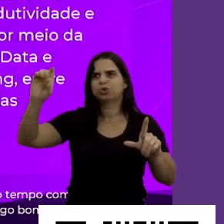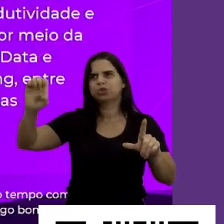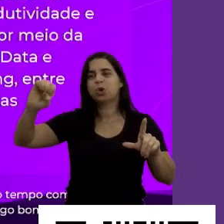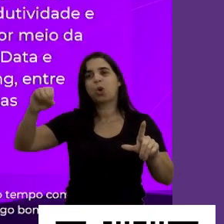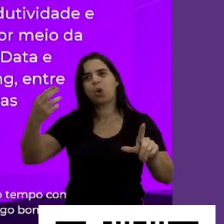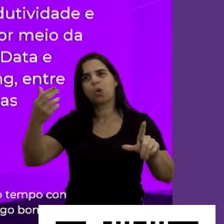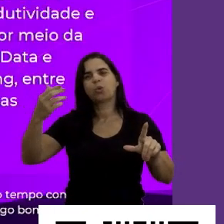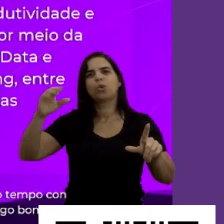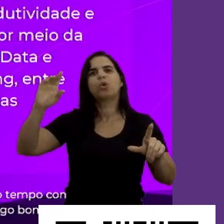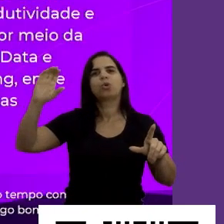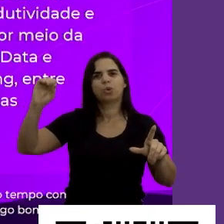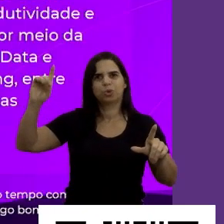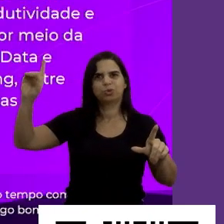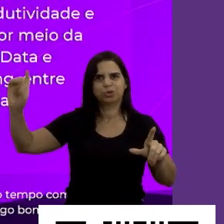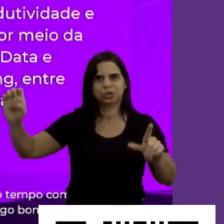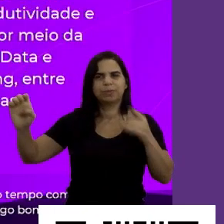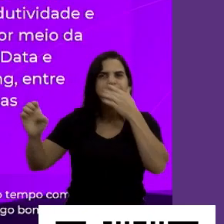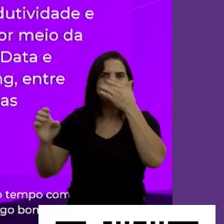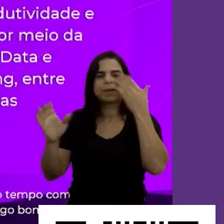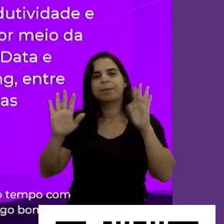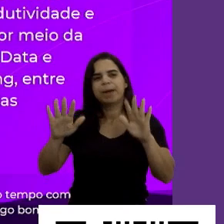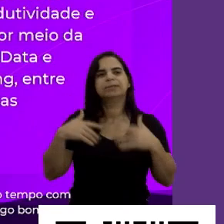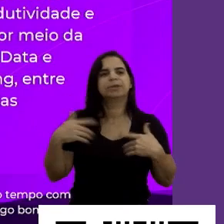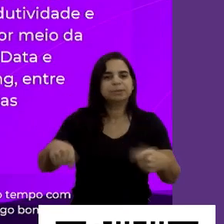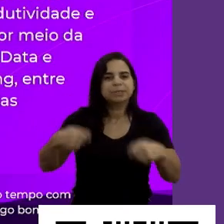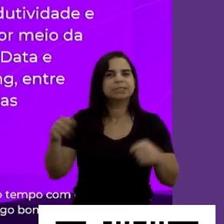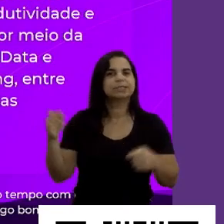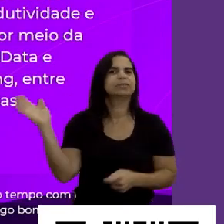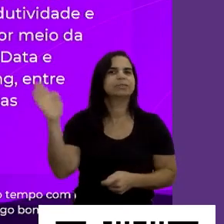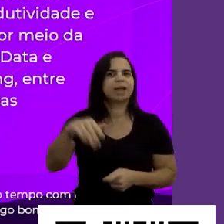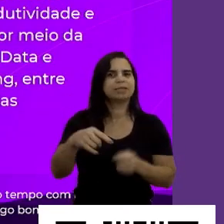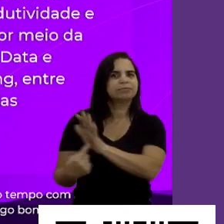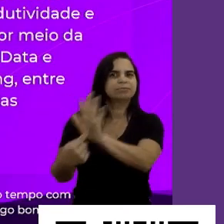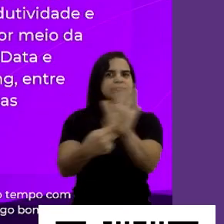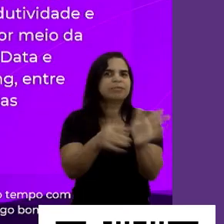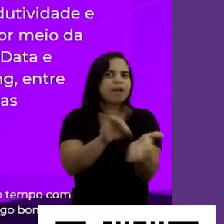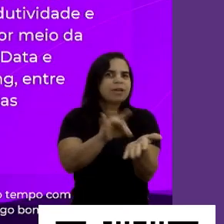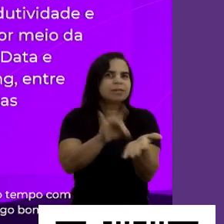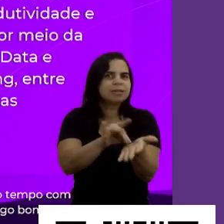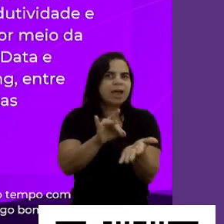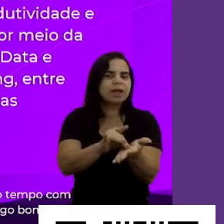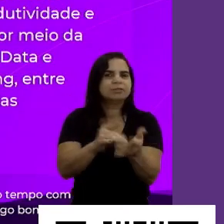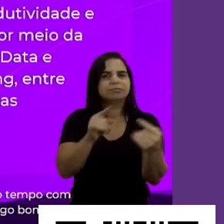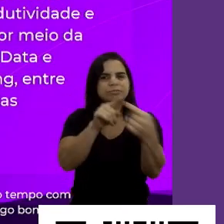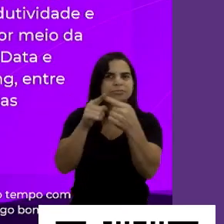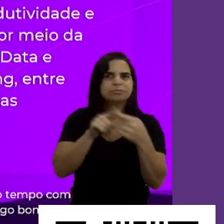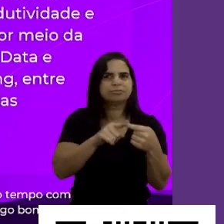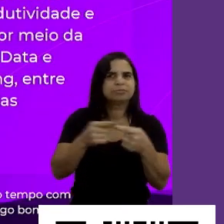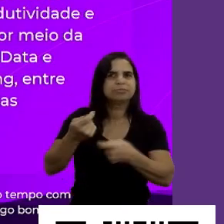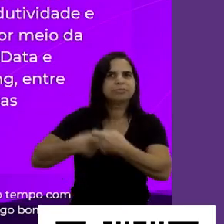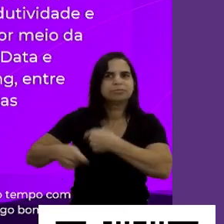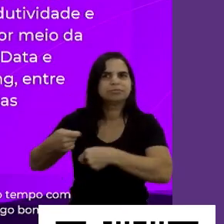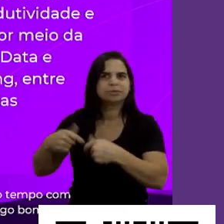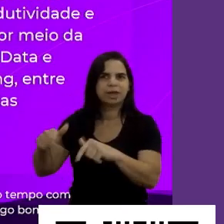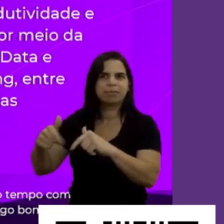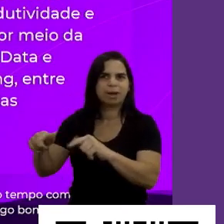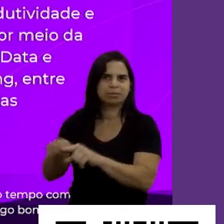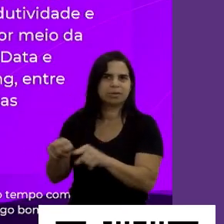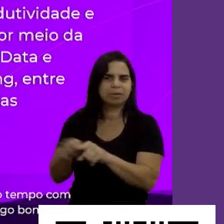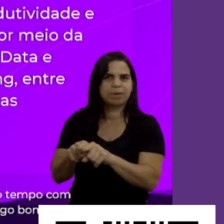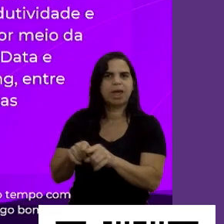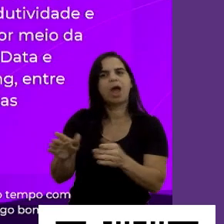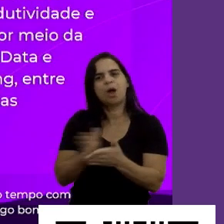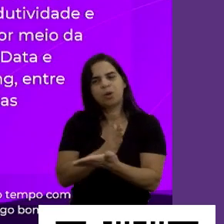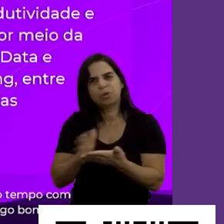mas eu preciso trazer para vocês algumas realidades Como eu disse relacionada ao mercado de trabalho também e as habilidades como eu disse para vocês